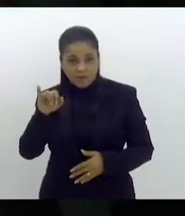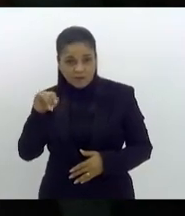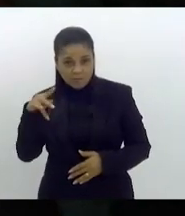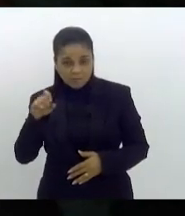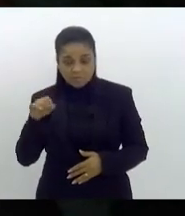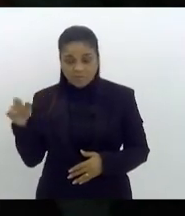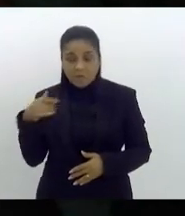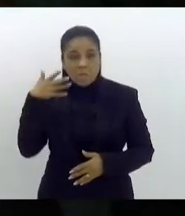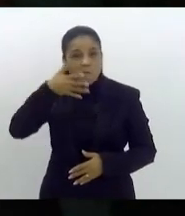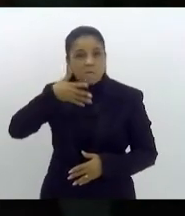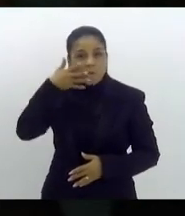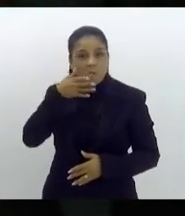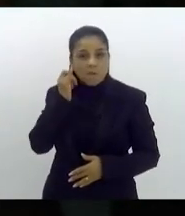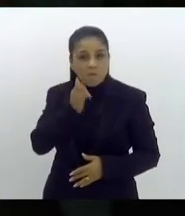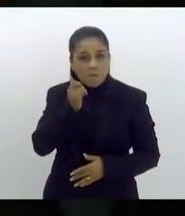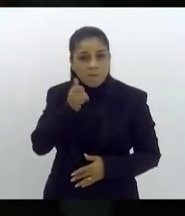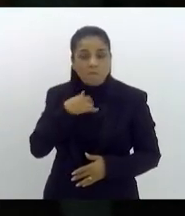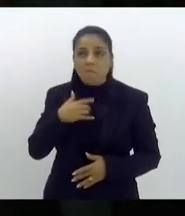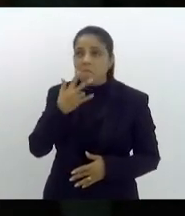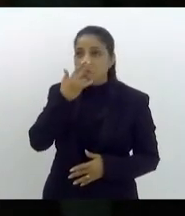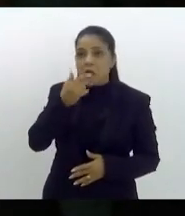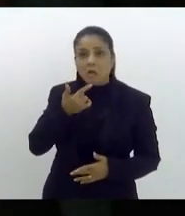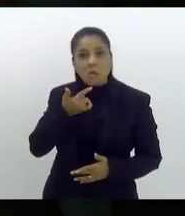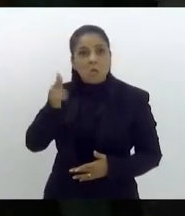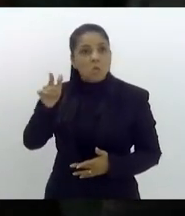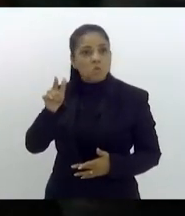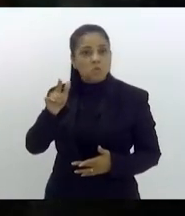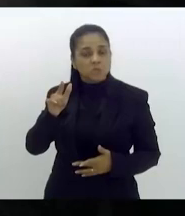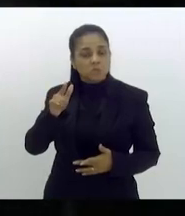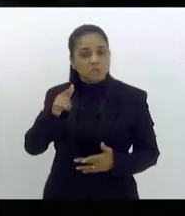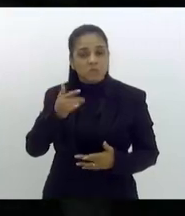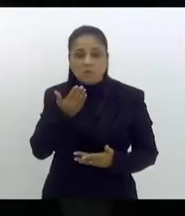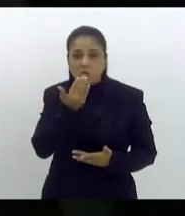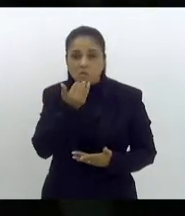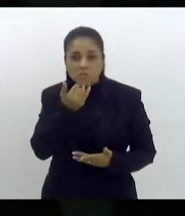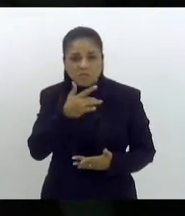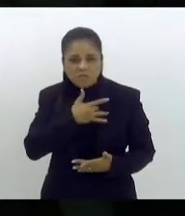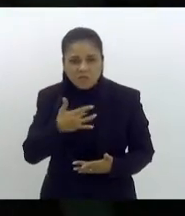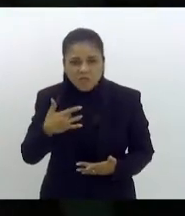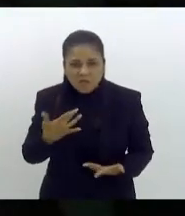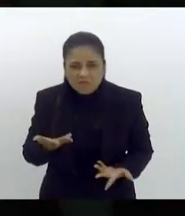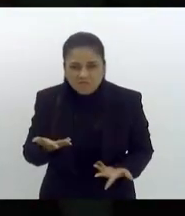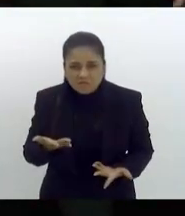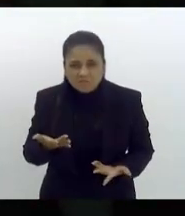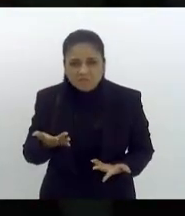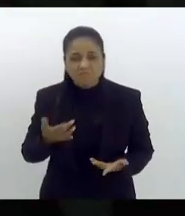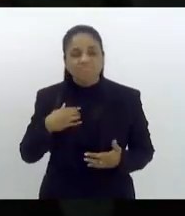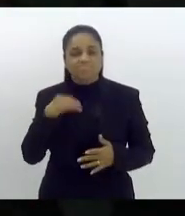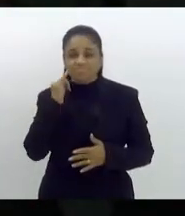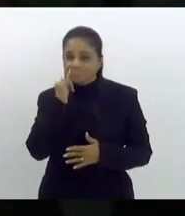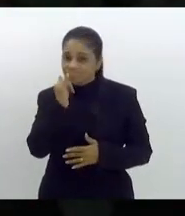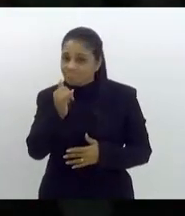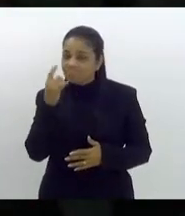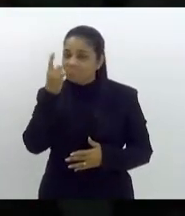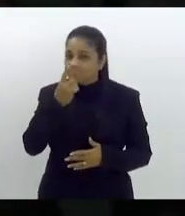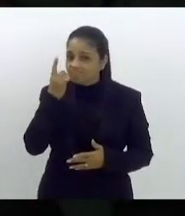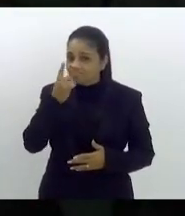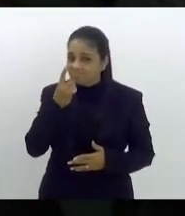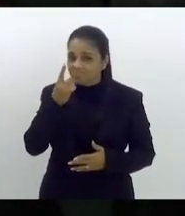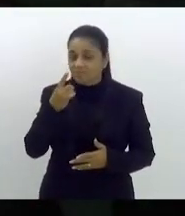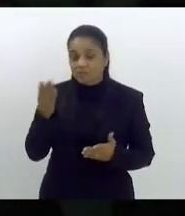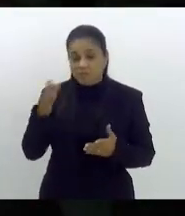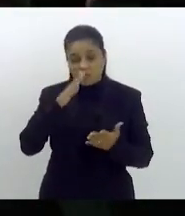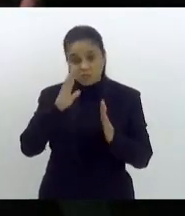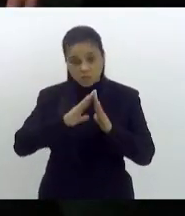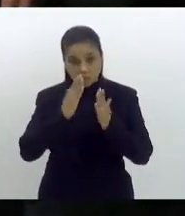mundo oferecer alimentação saudável para as crianças eu quero dizer para o deputado que nas nossas escolas públicas hoje do Brasil